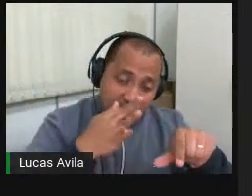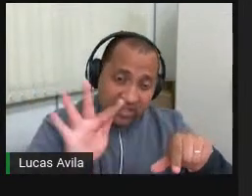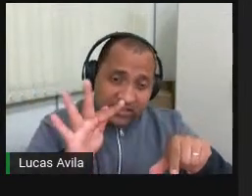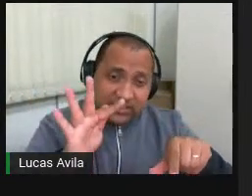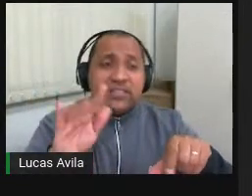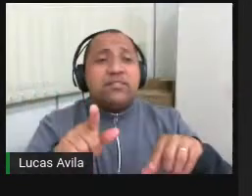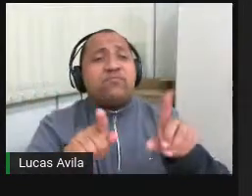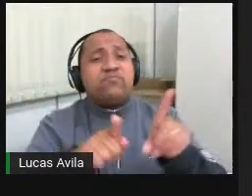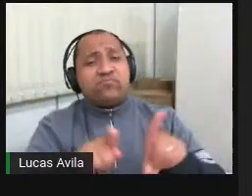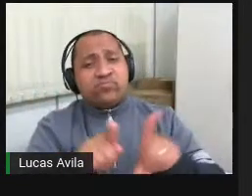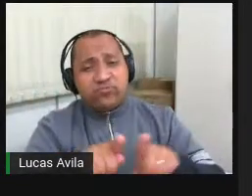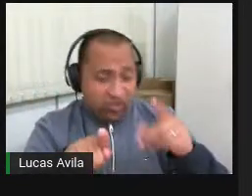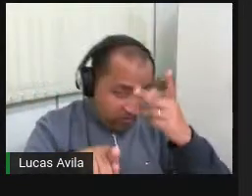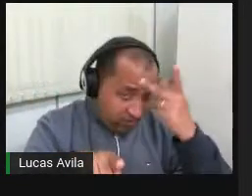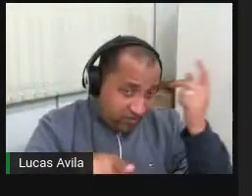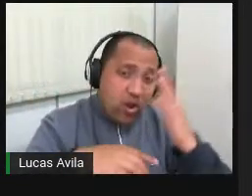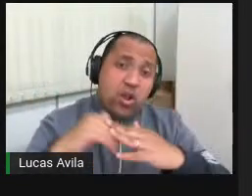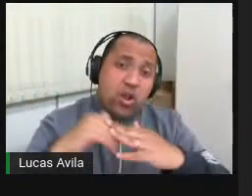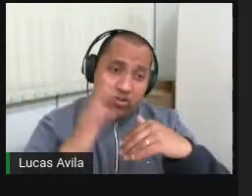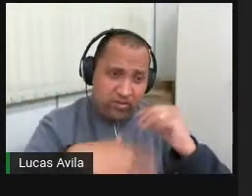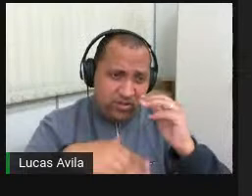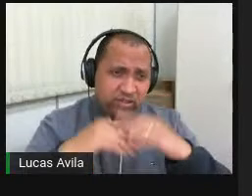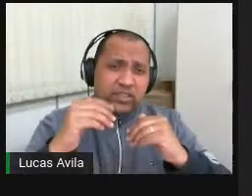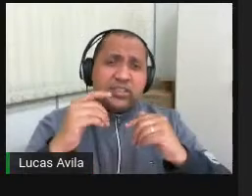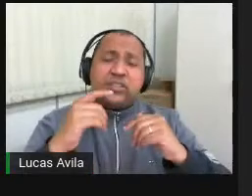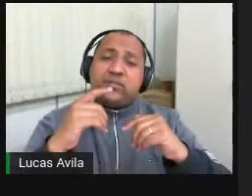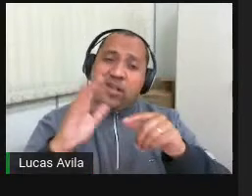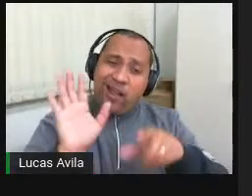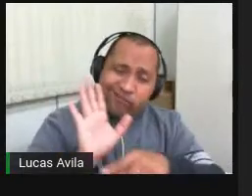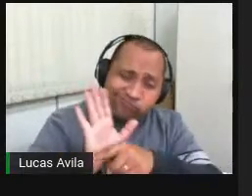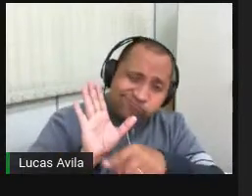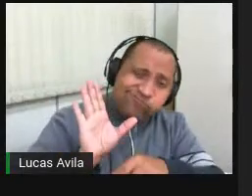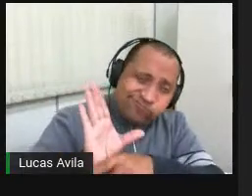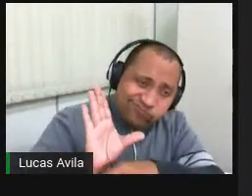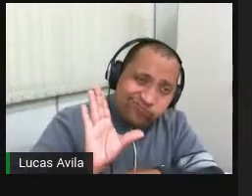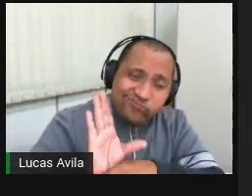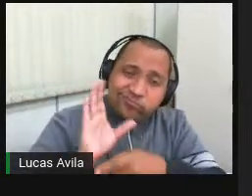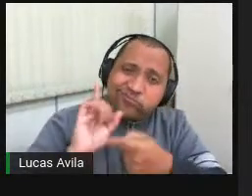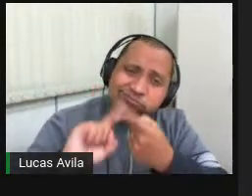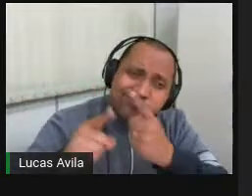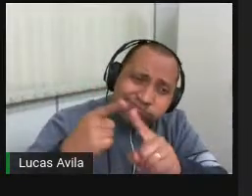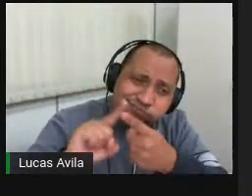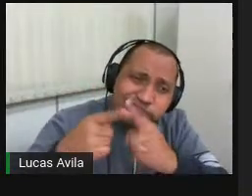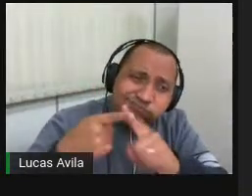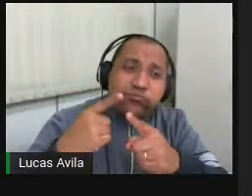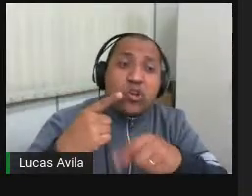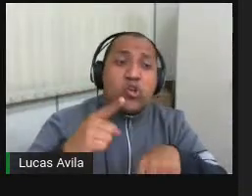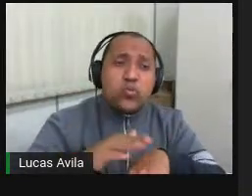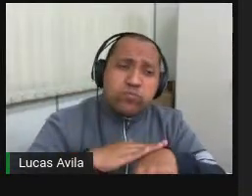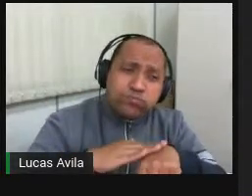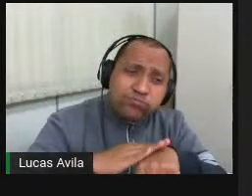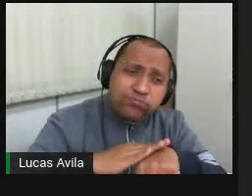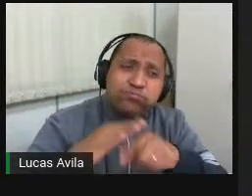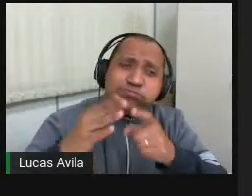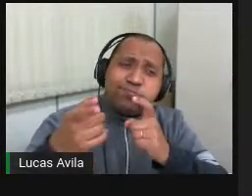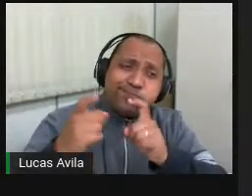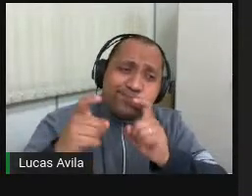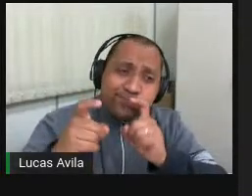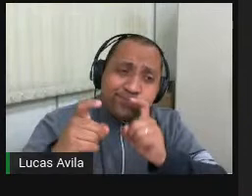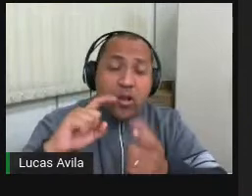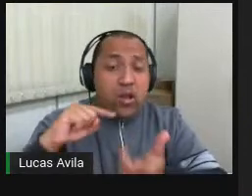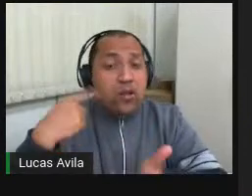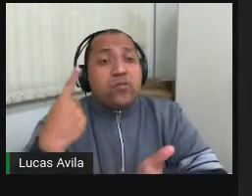foram para construir tiveram que ser instrumentalizados através do diálogo, do discurso, do comprometimento de um